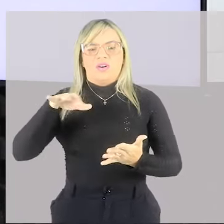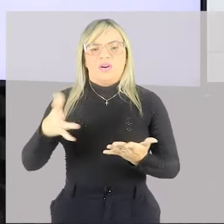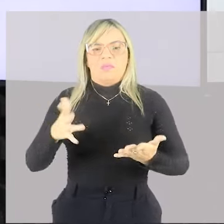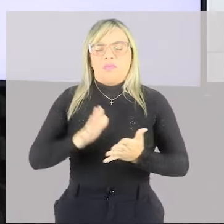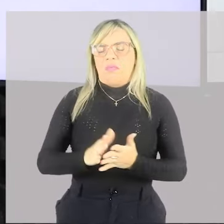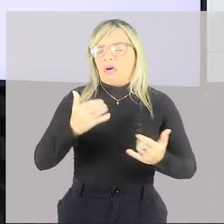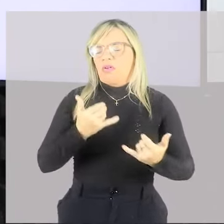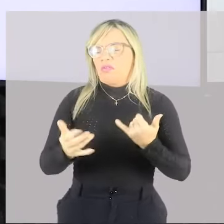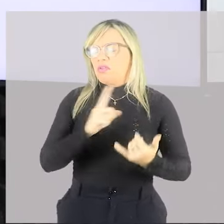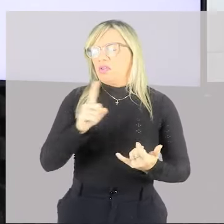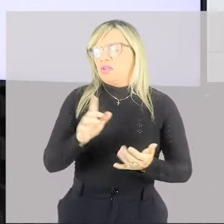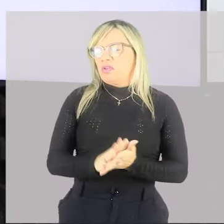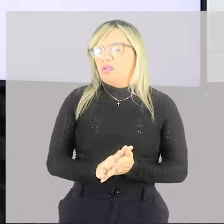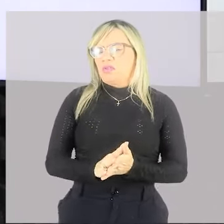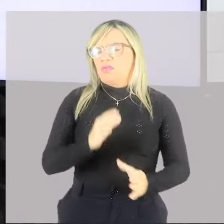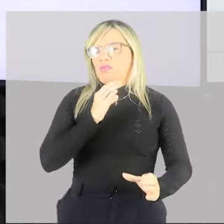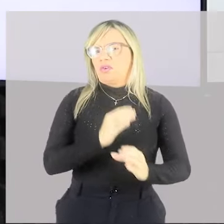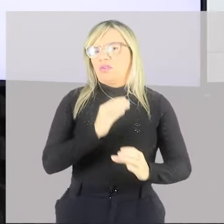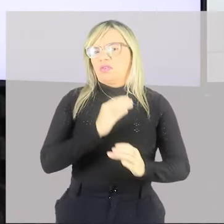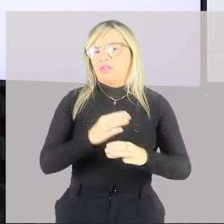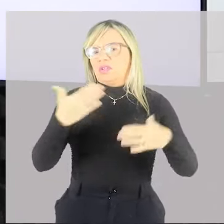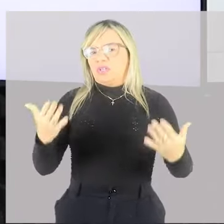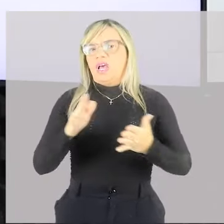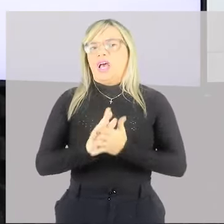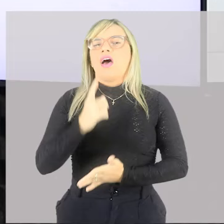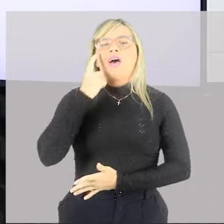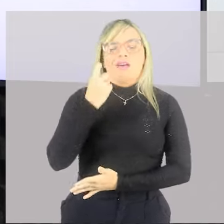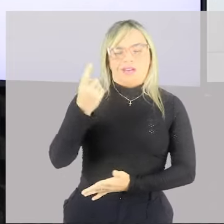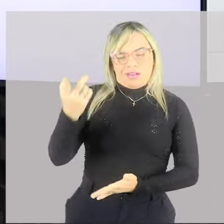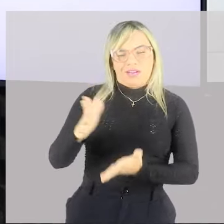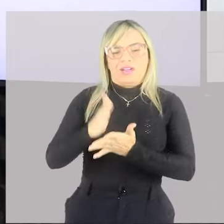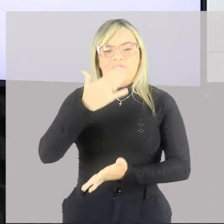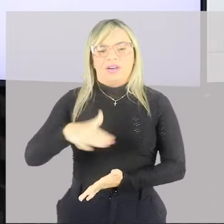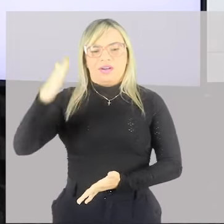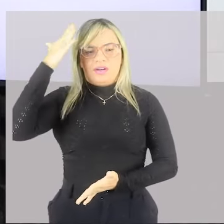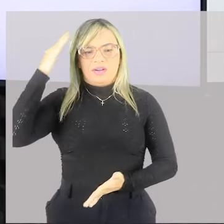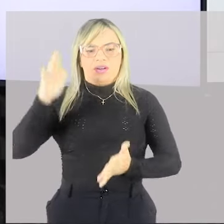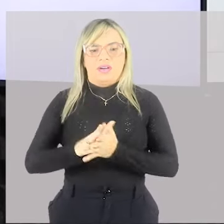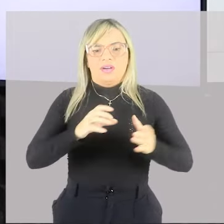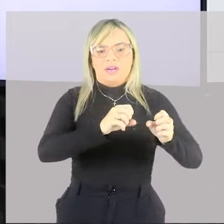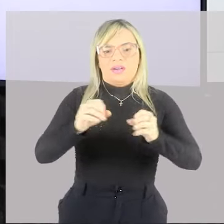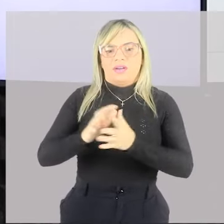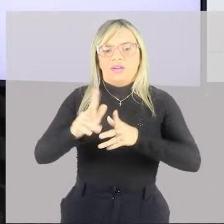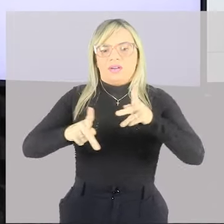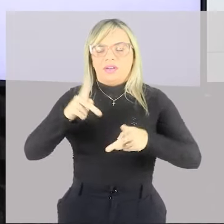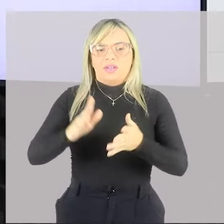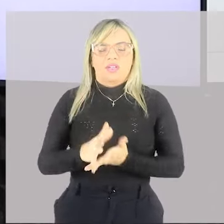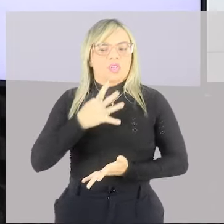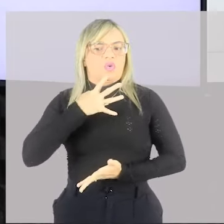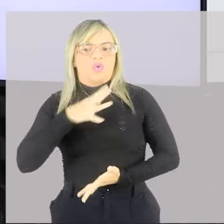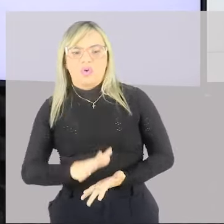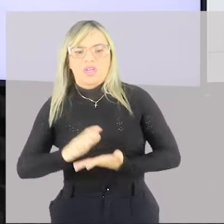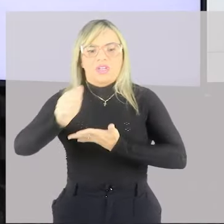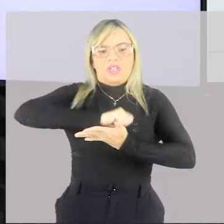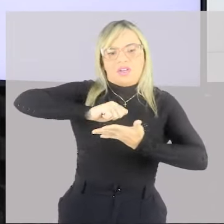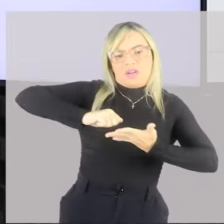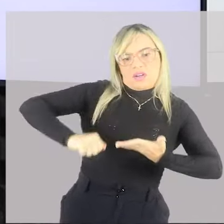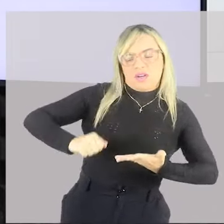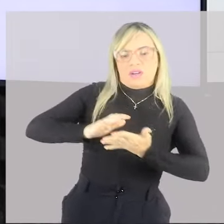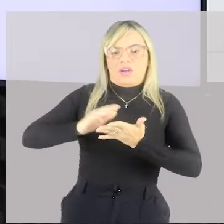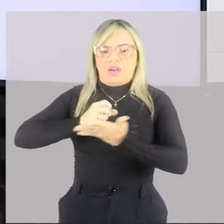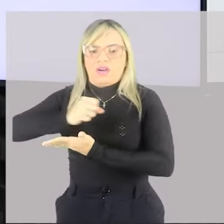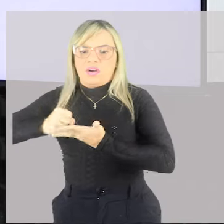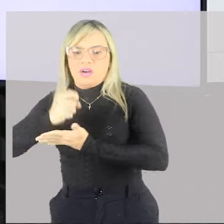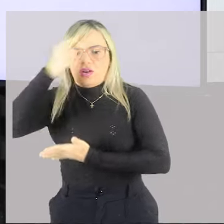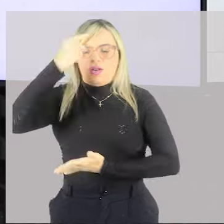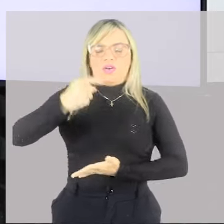comunicando é interessante isso então a educação dos povos que desconhecem a escrita está baseada sobretudo